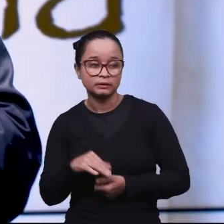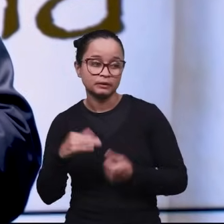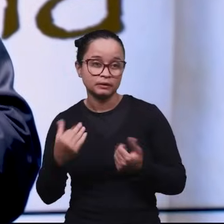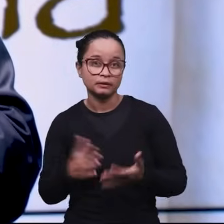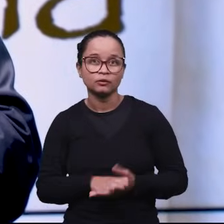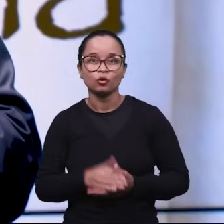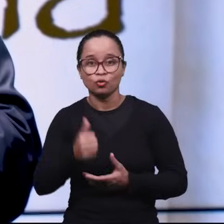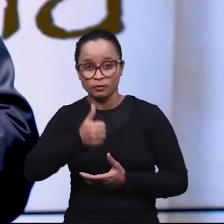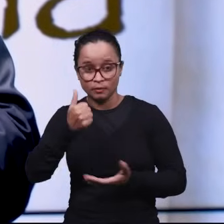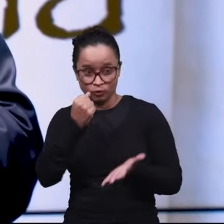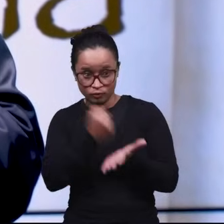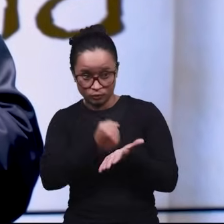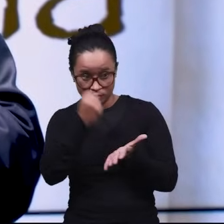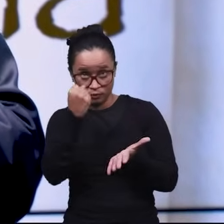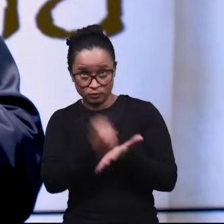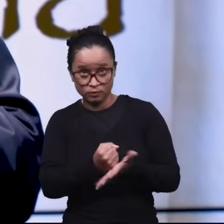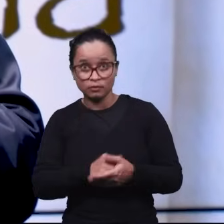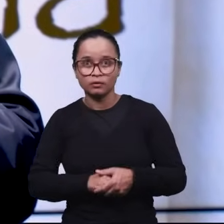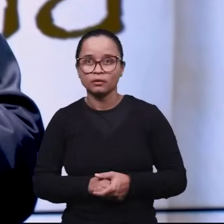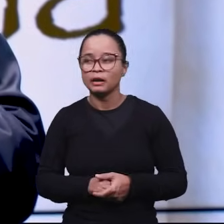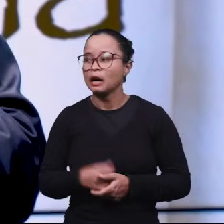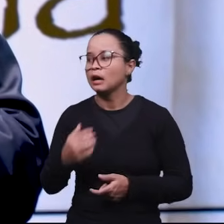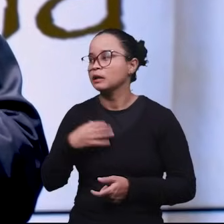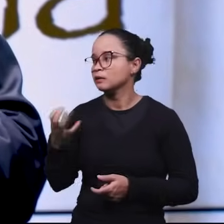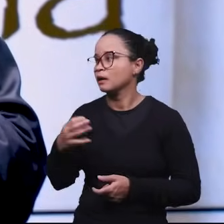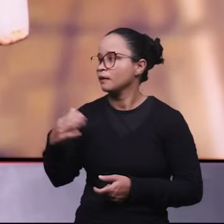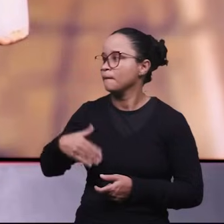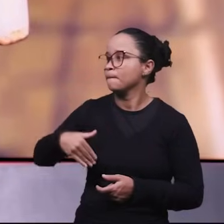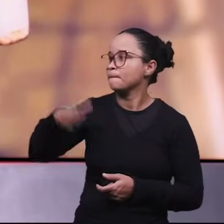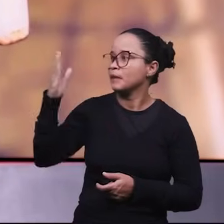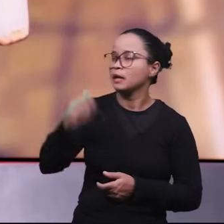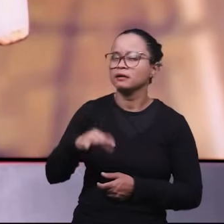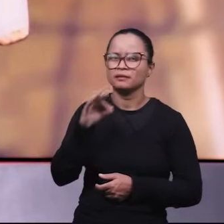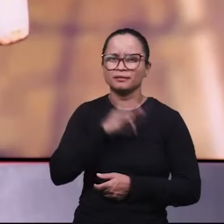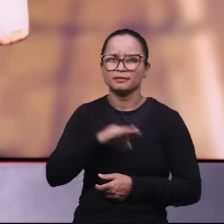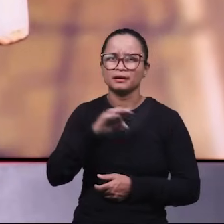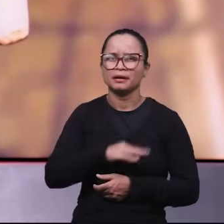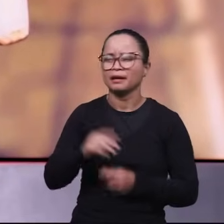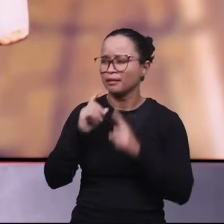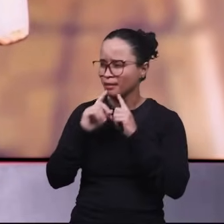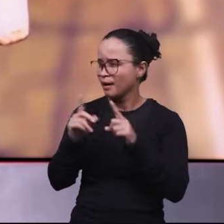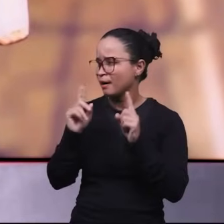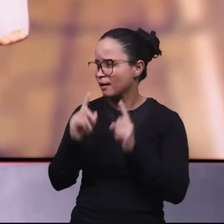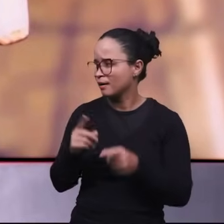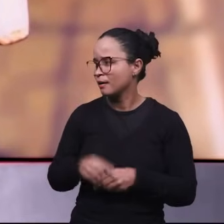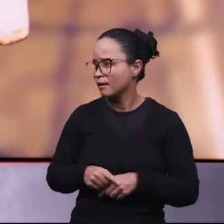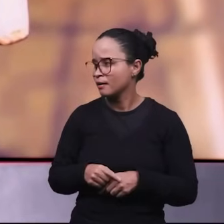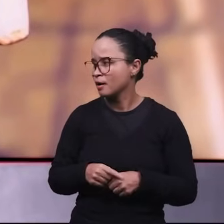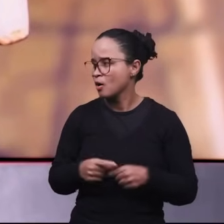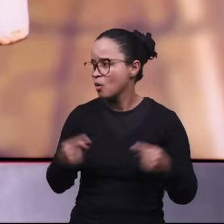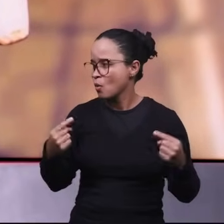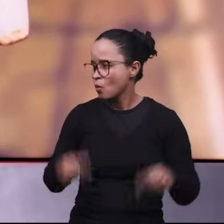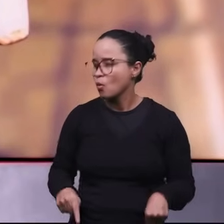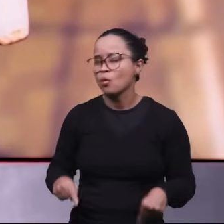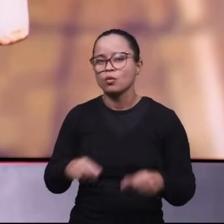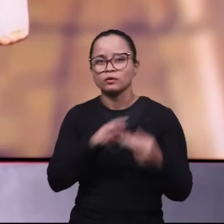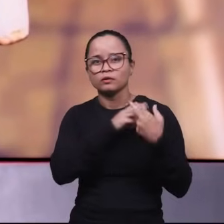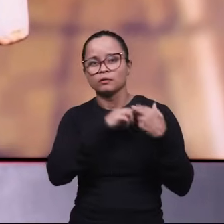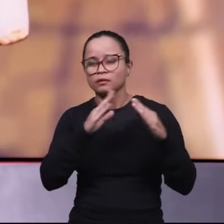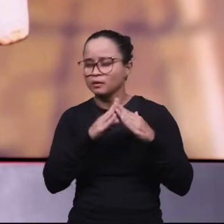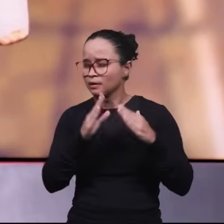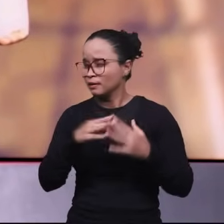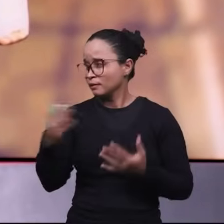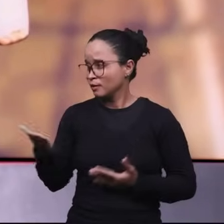primeiros contratados reivindicaram mais salários, murmuravam contra o dono da casa, dizendo: